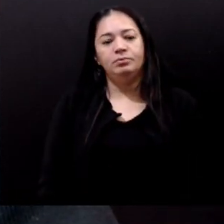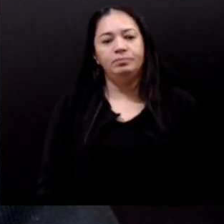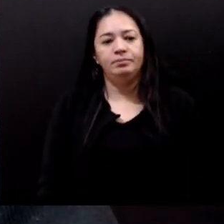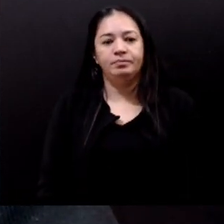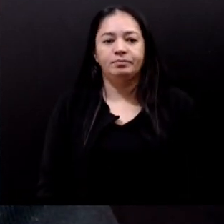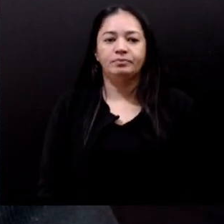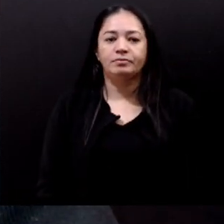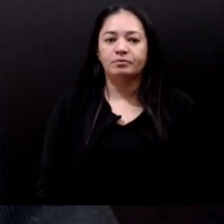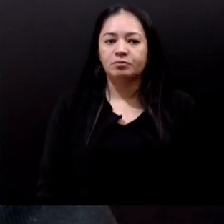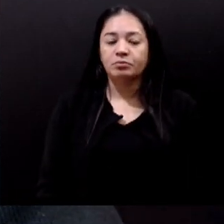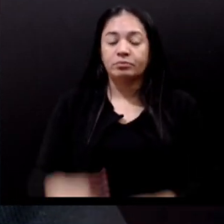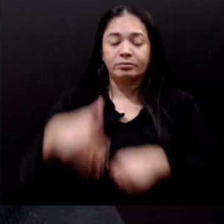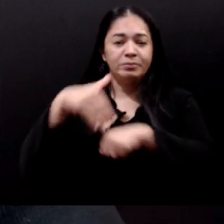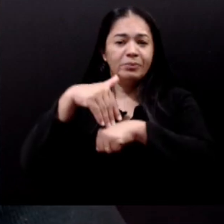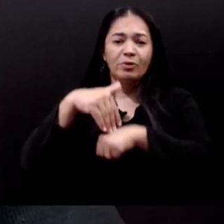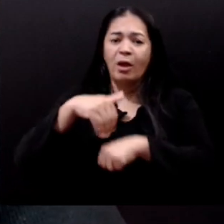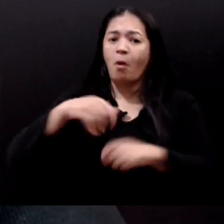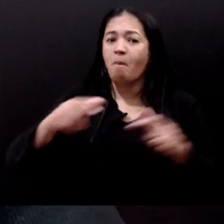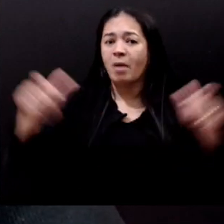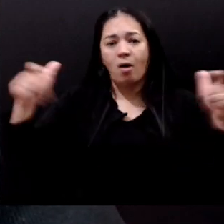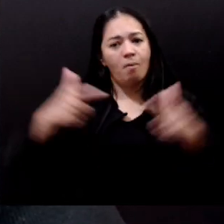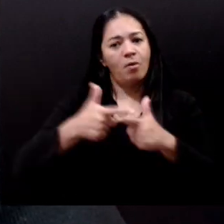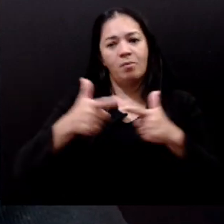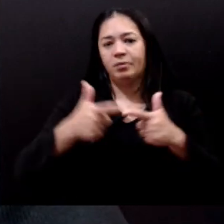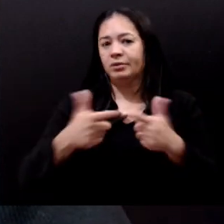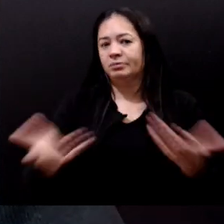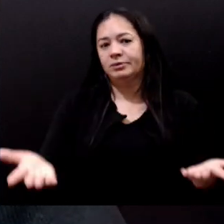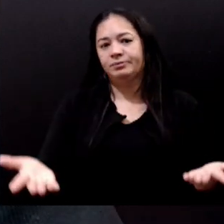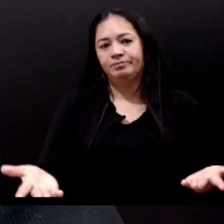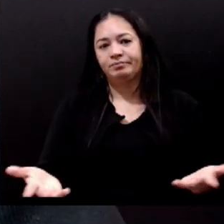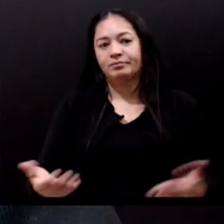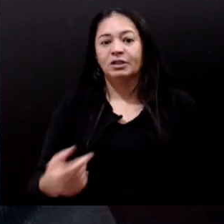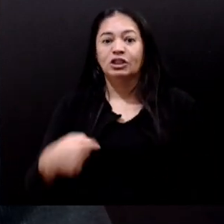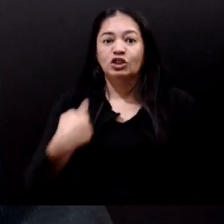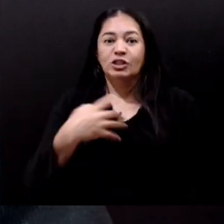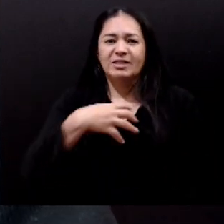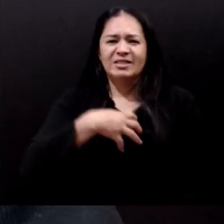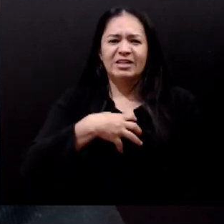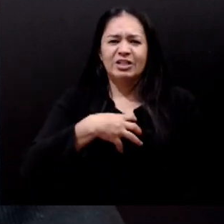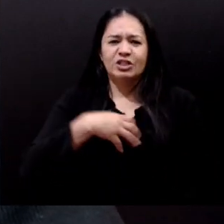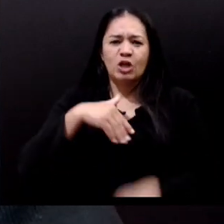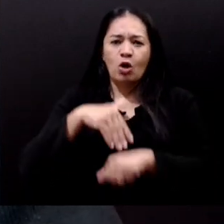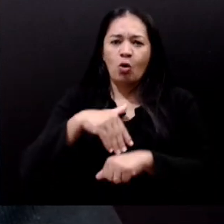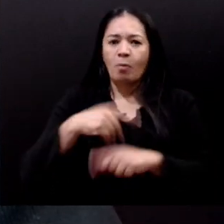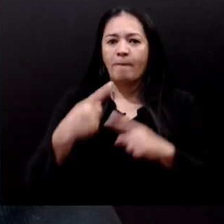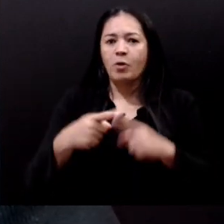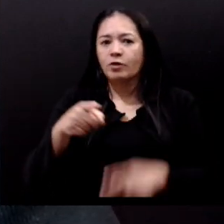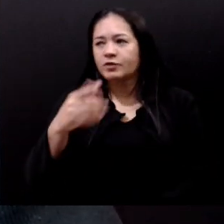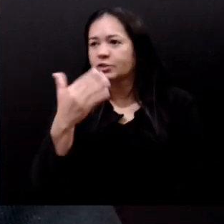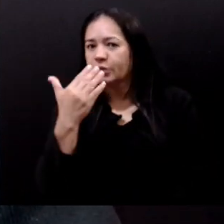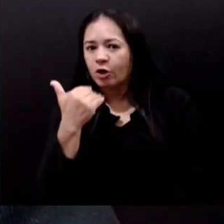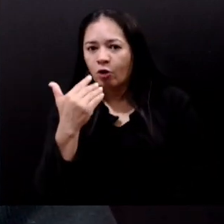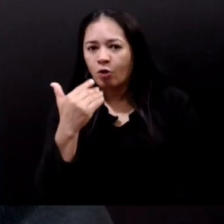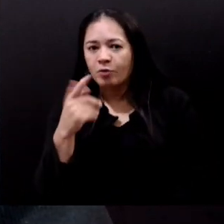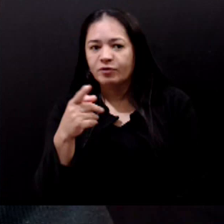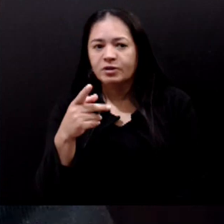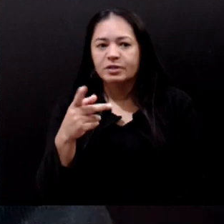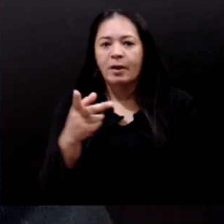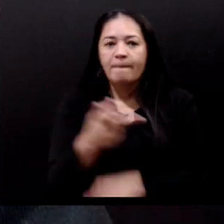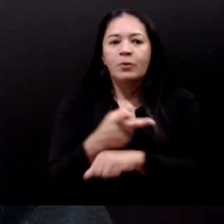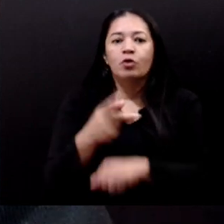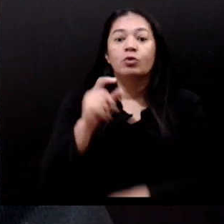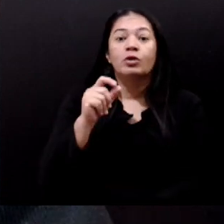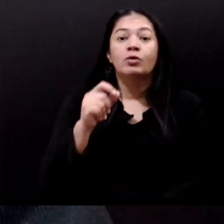maior problema, né. A culpa quando a gente sente de algo que se comeu que vai fazer mal, você vai buscar sempre a compensação para